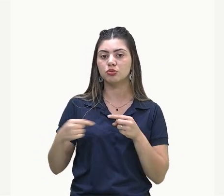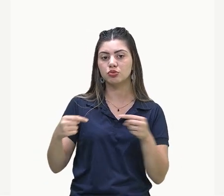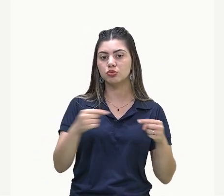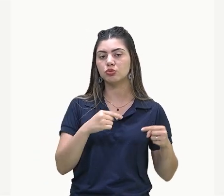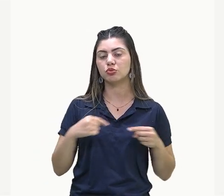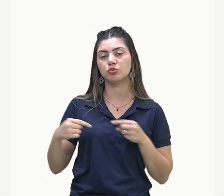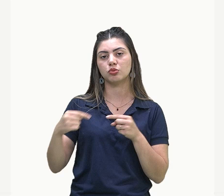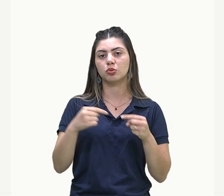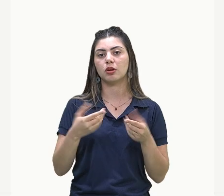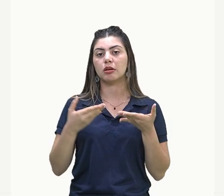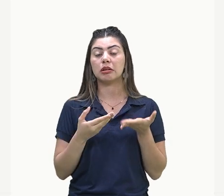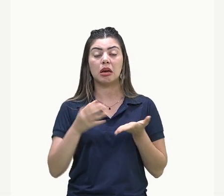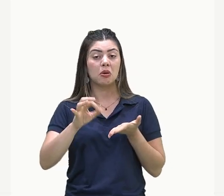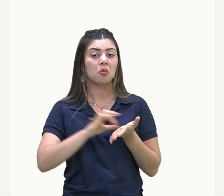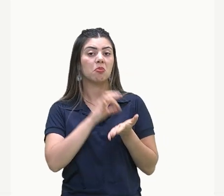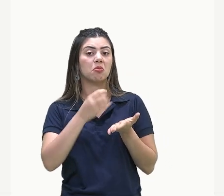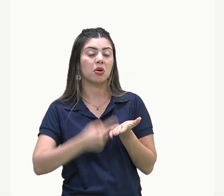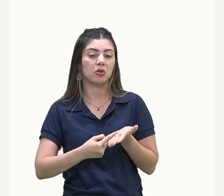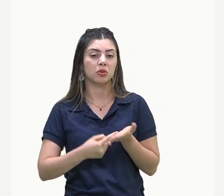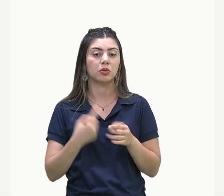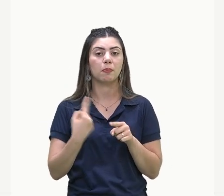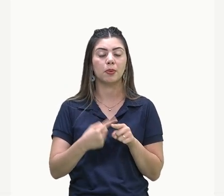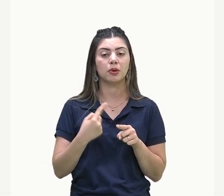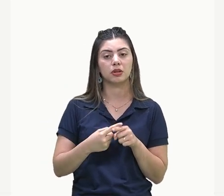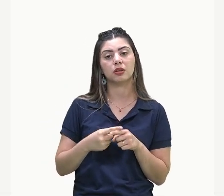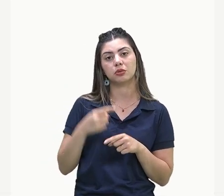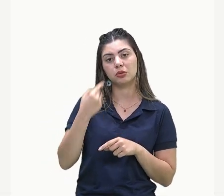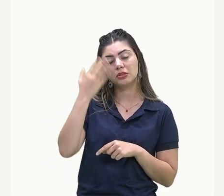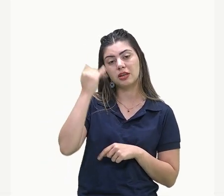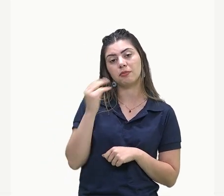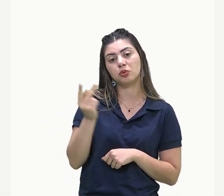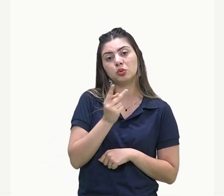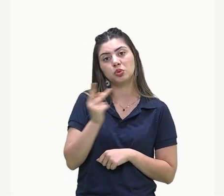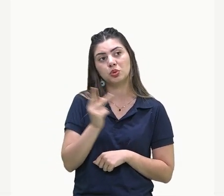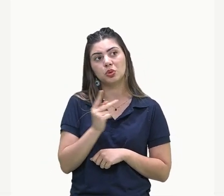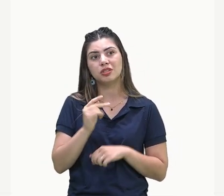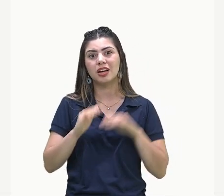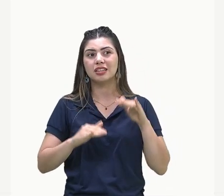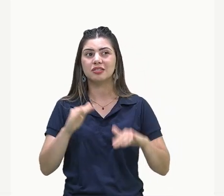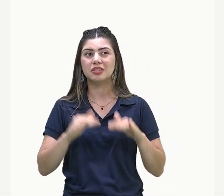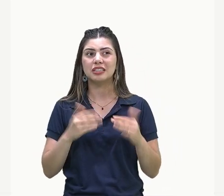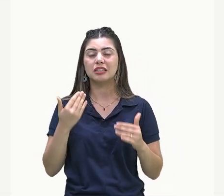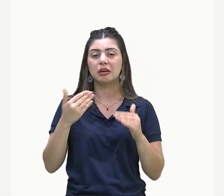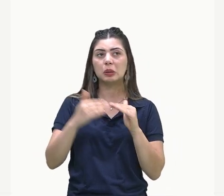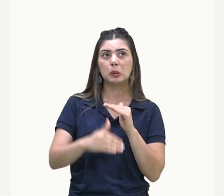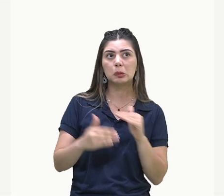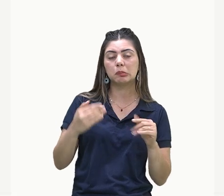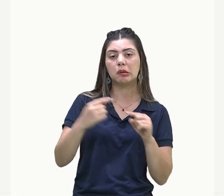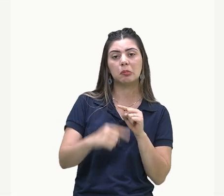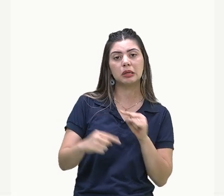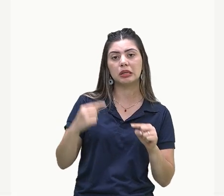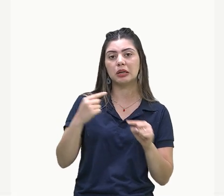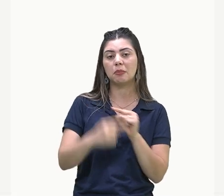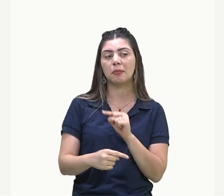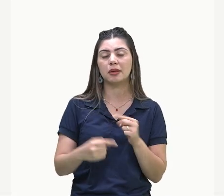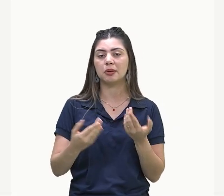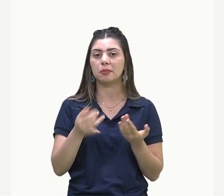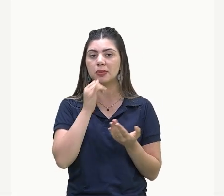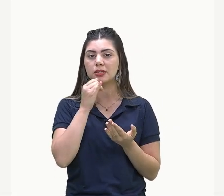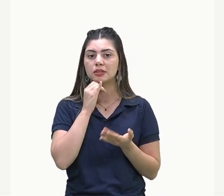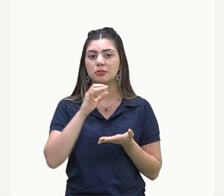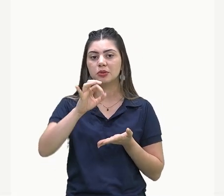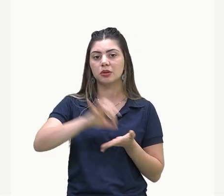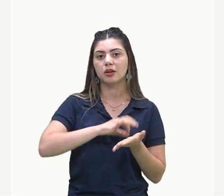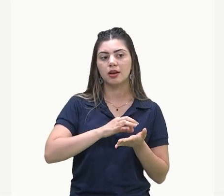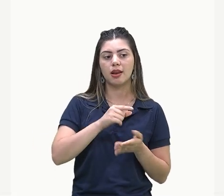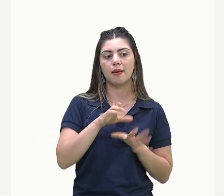dois blocos. Por quê? Pode ser que o acordo entre um e outro não esteja aí adequado, por exemplo, para os